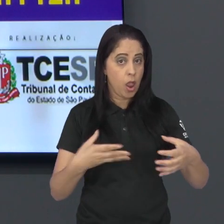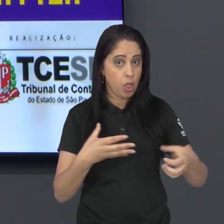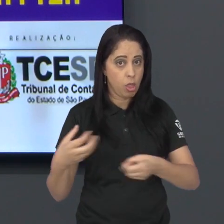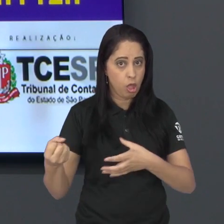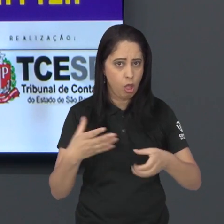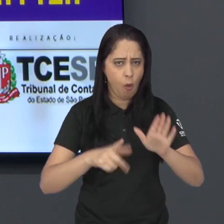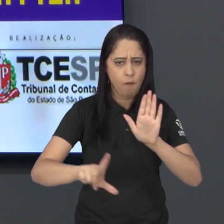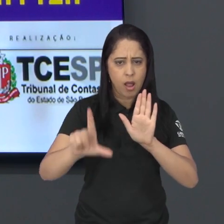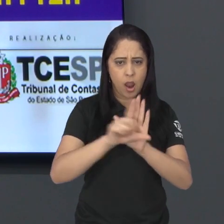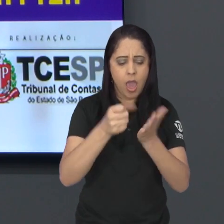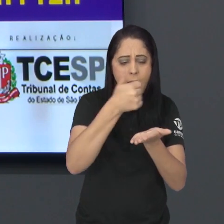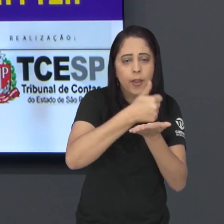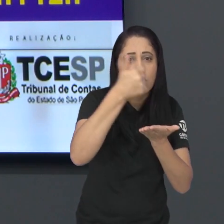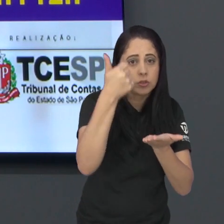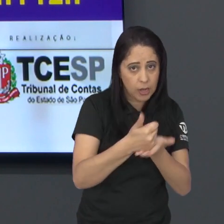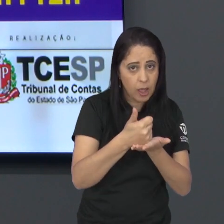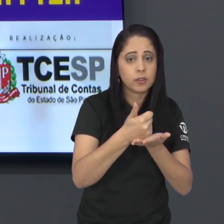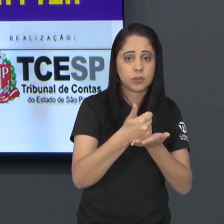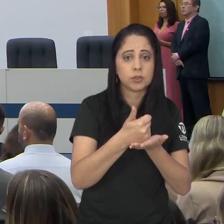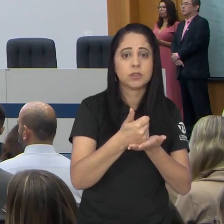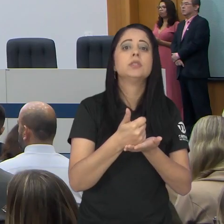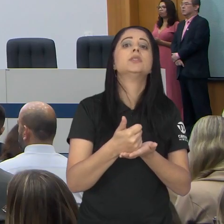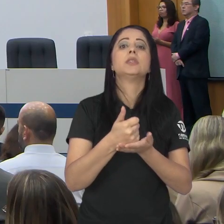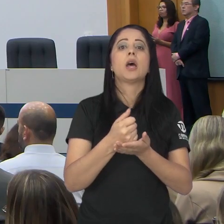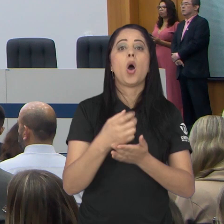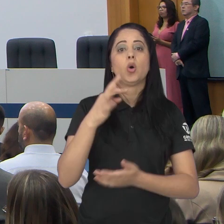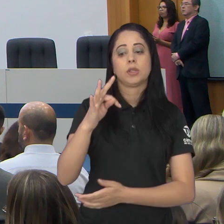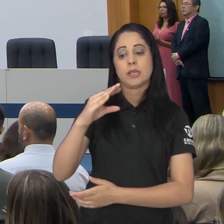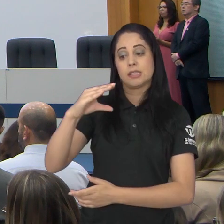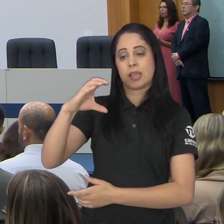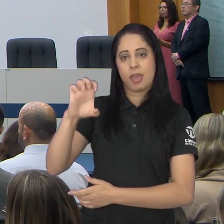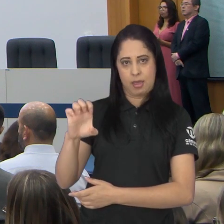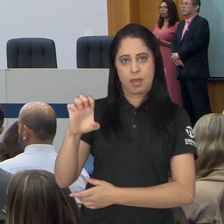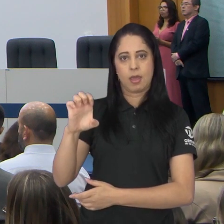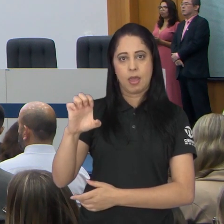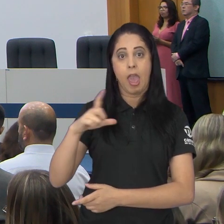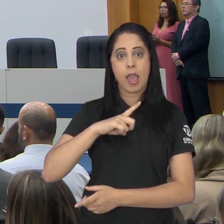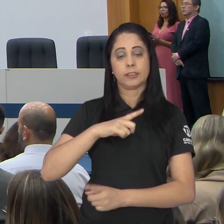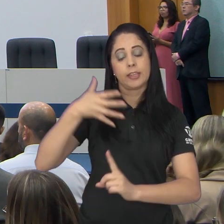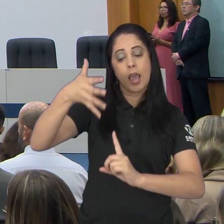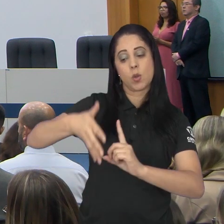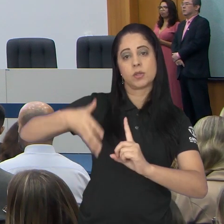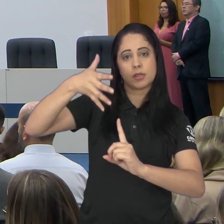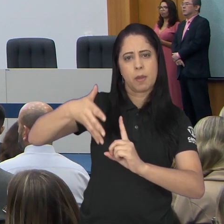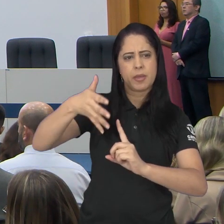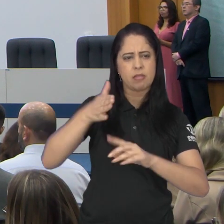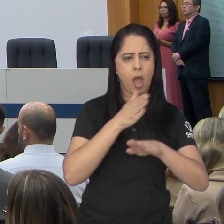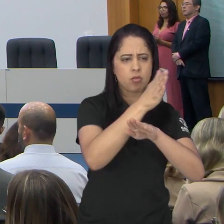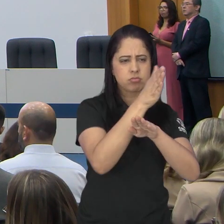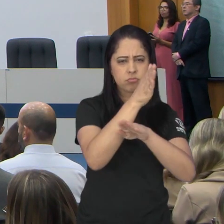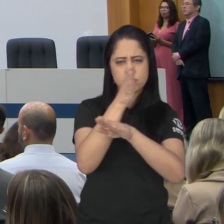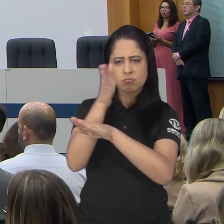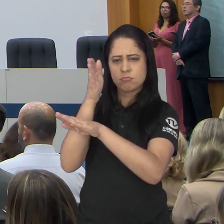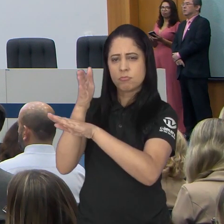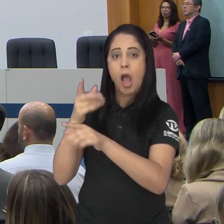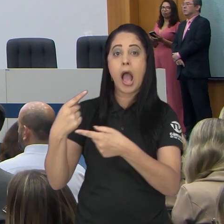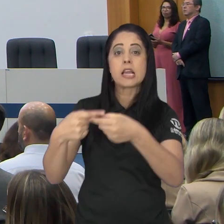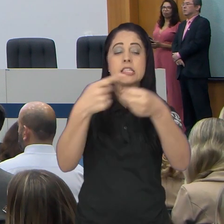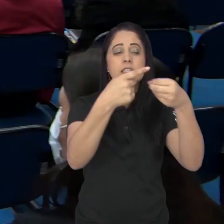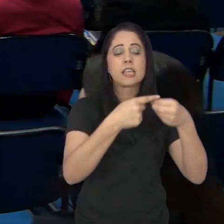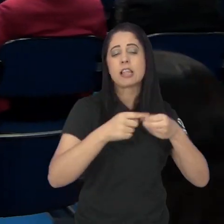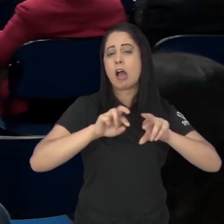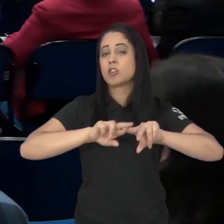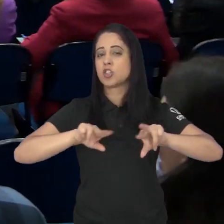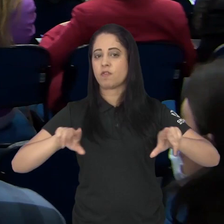de Licitações e Contratos Administrativos, o Tribunal de Contas de São Paulo realizou um ciclo de palestras em diversas cidades do